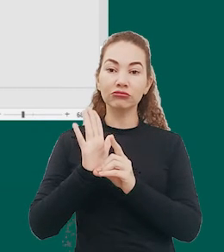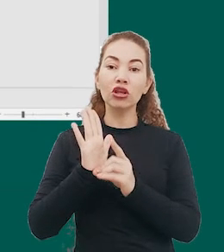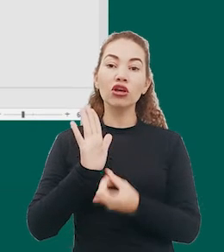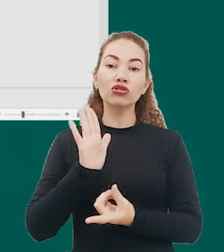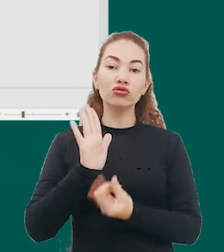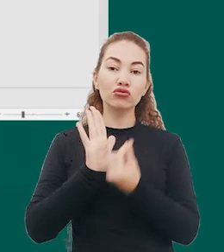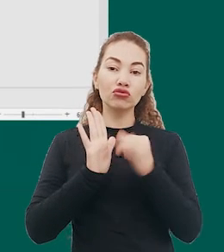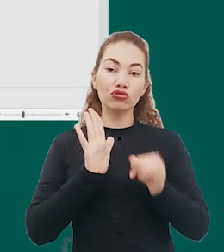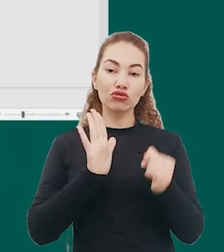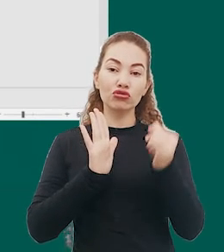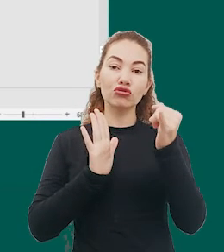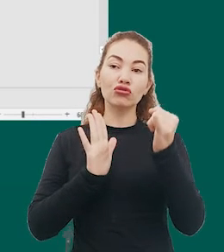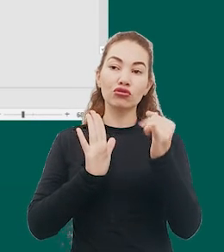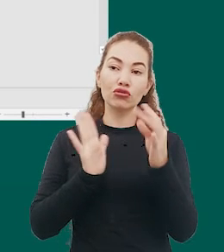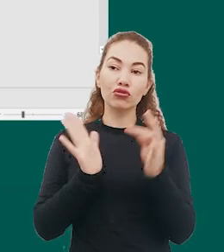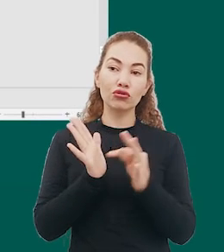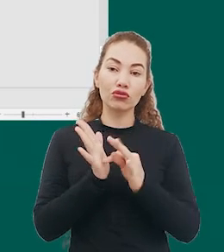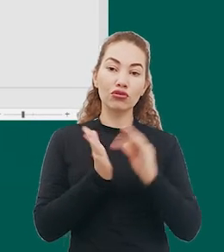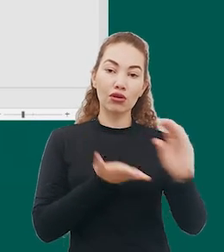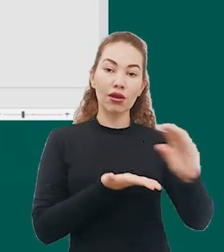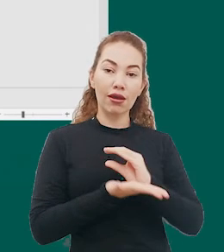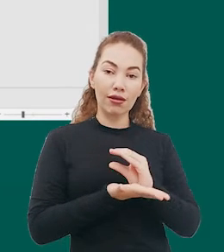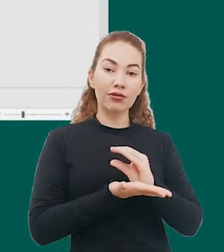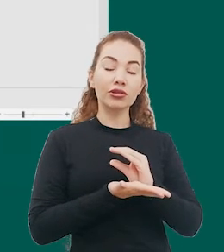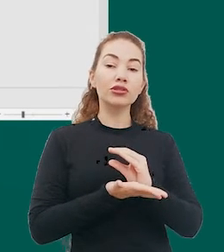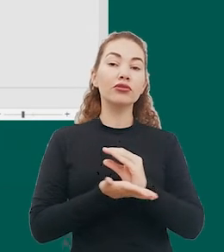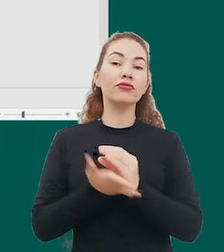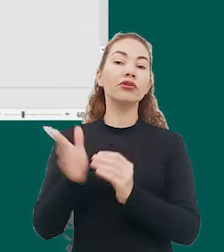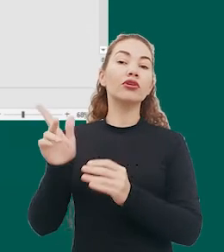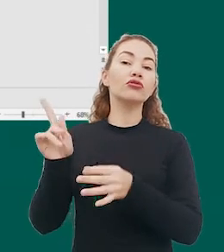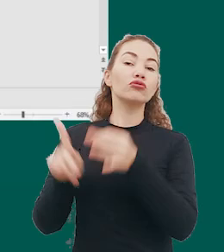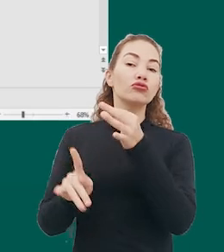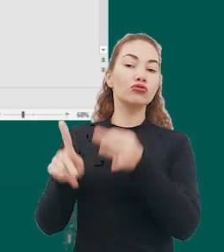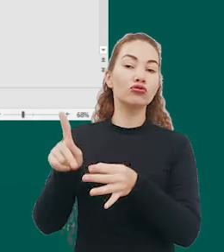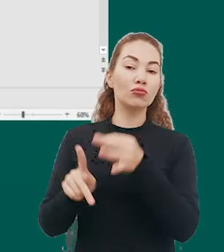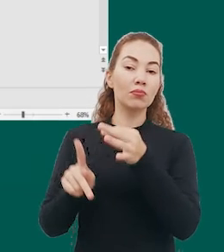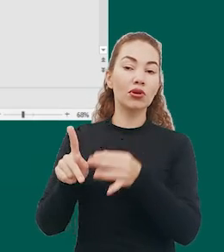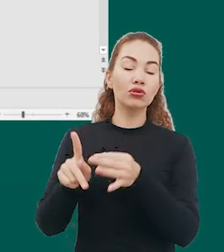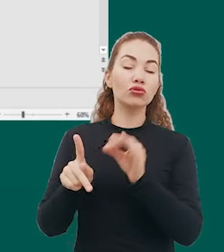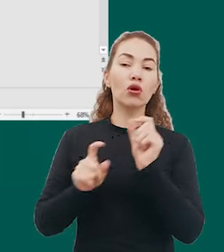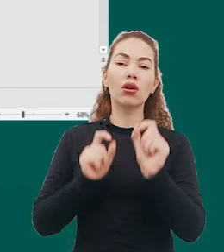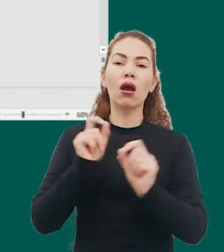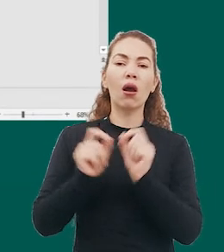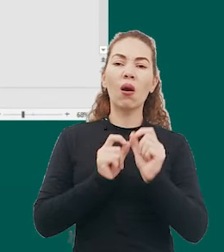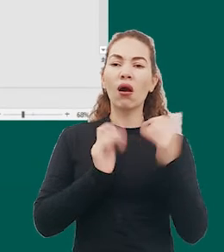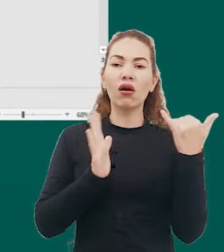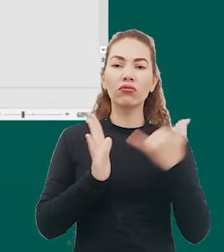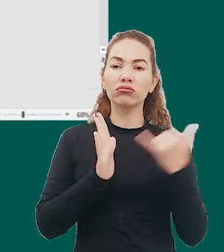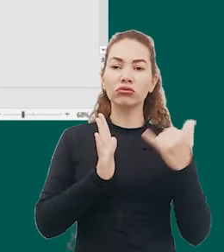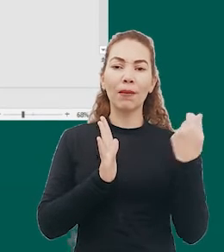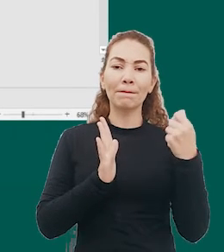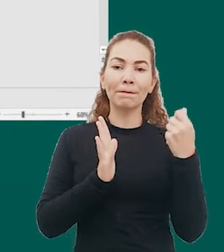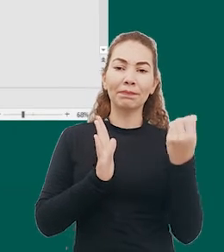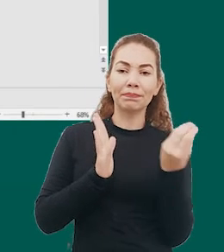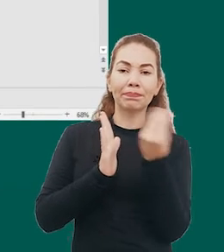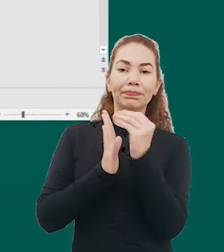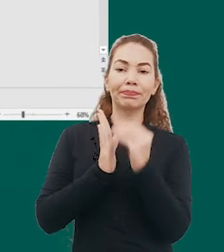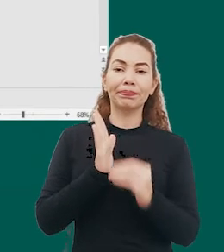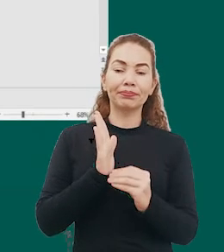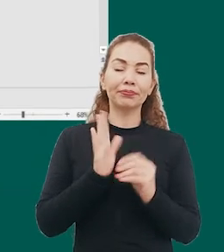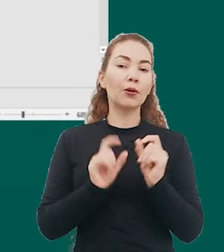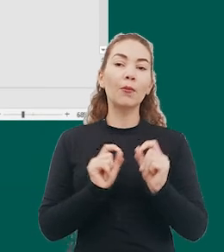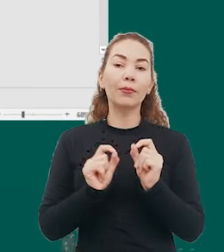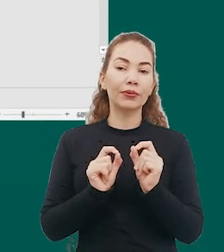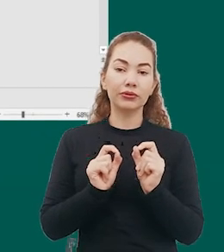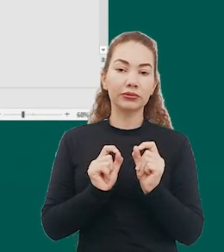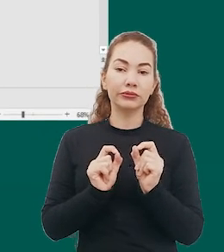rendimentos tributáveis recebidos de pessoa jurídica. E quais os dados de identificação que nós iremos colocar lá?